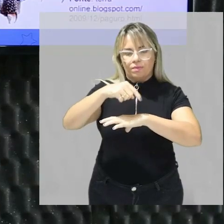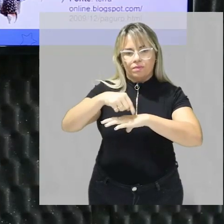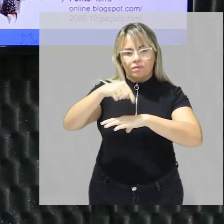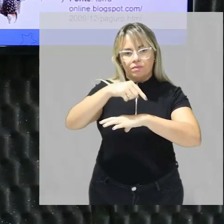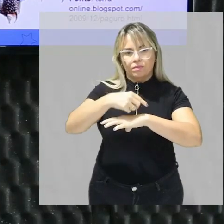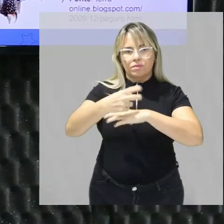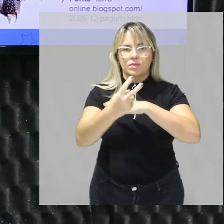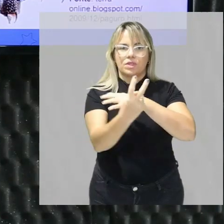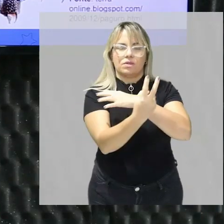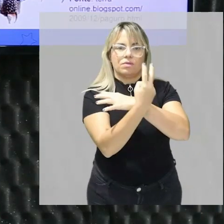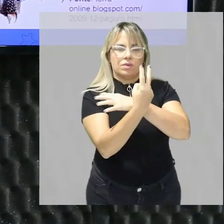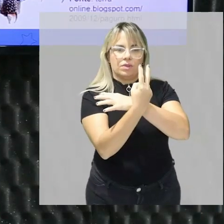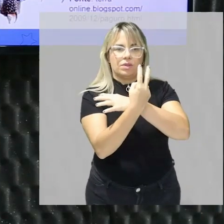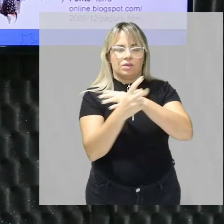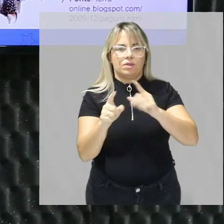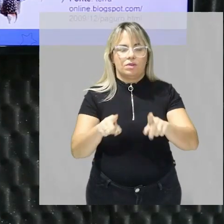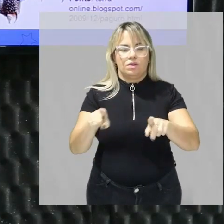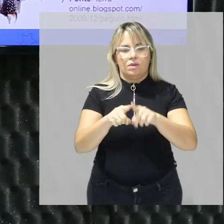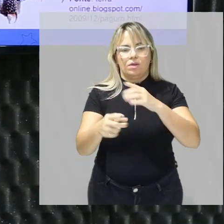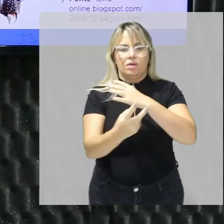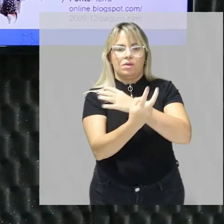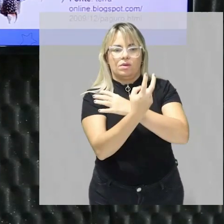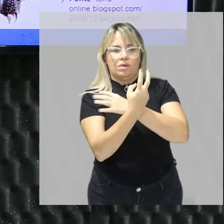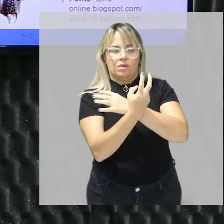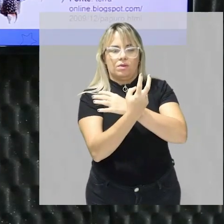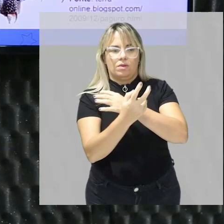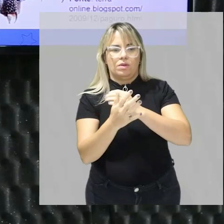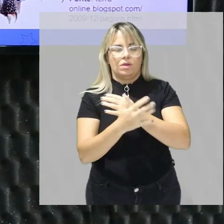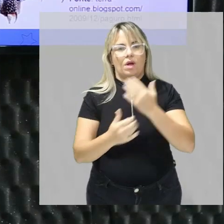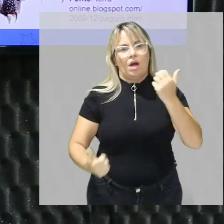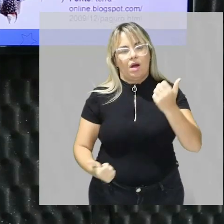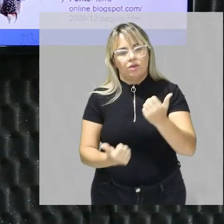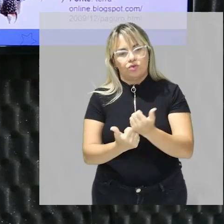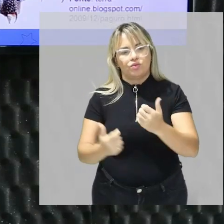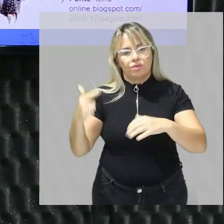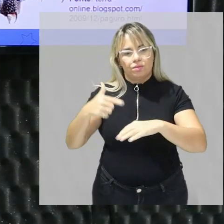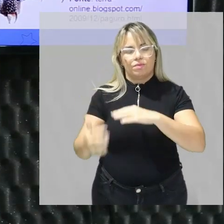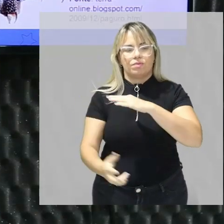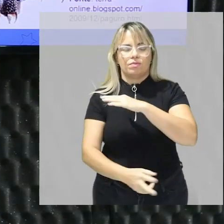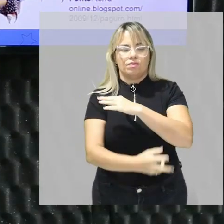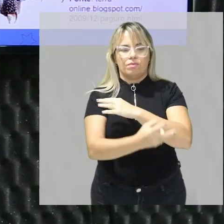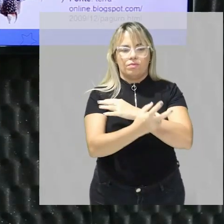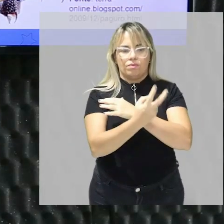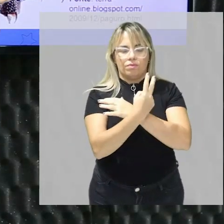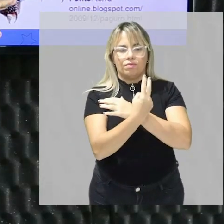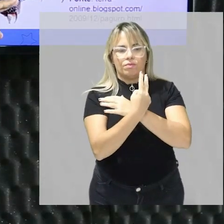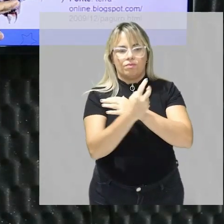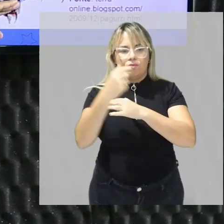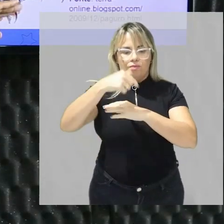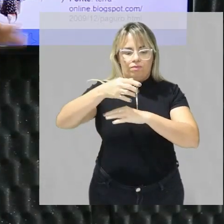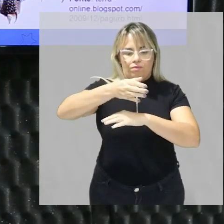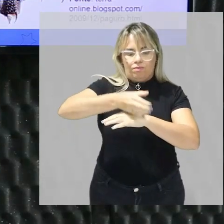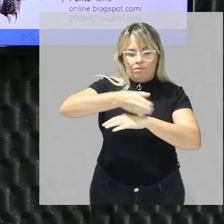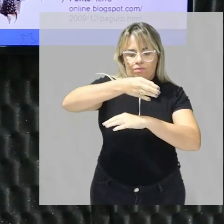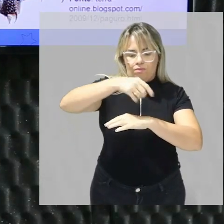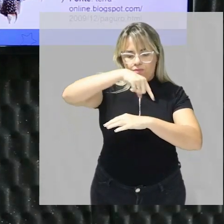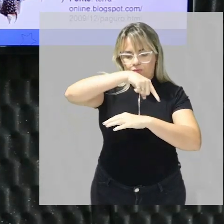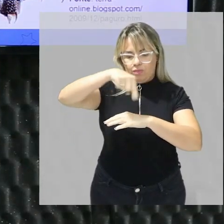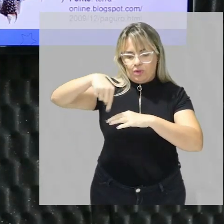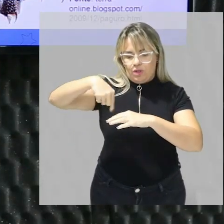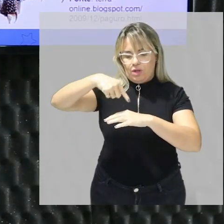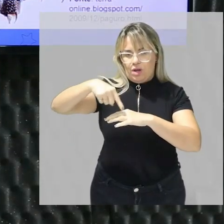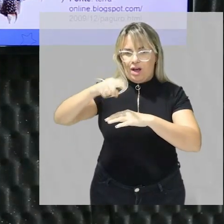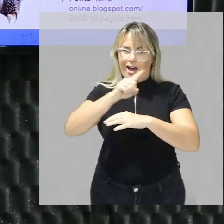está protegendo ele. Por um lado, ela ajuda a proteger ele contra